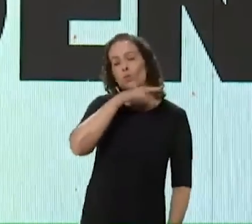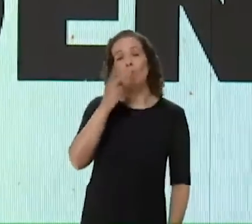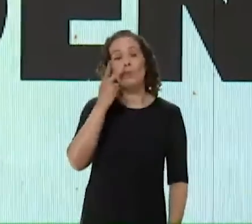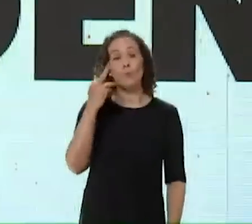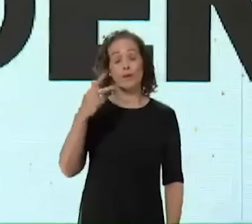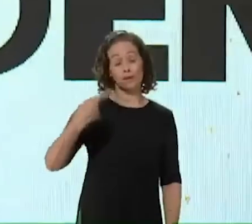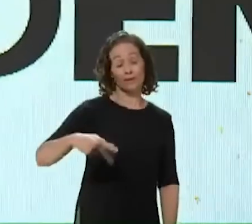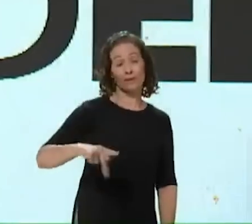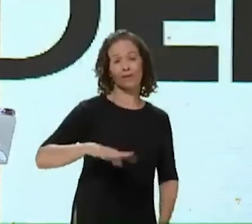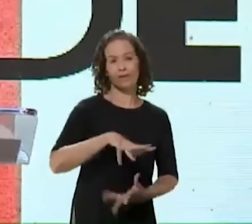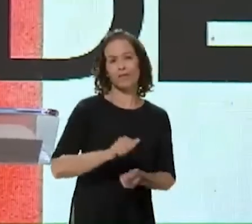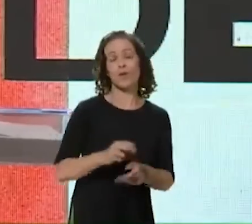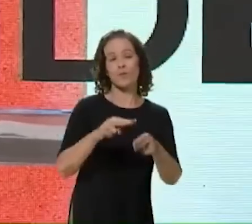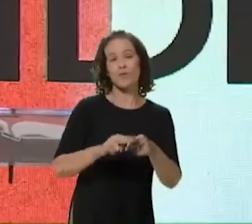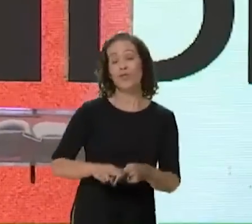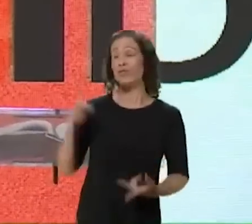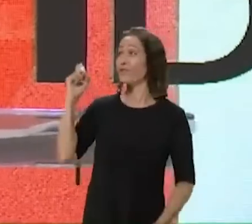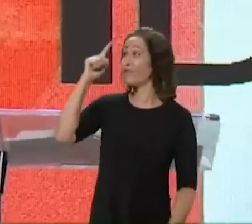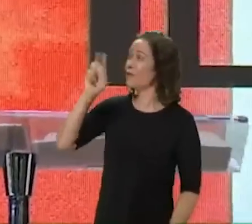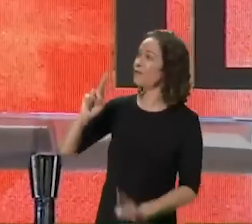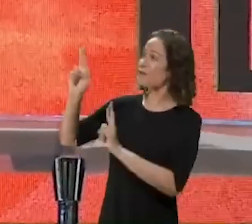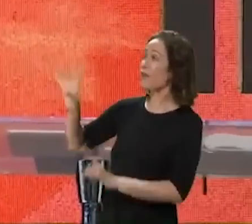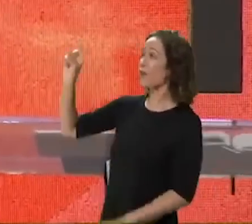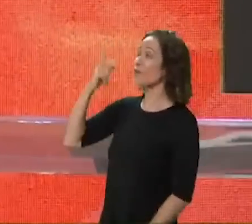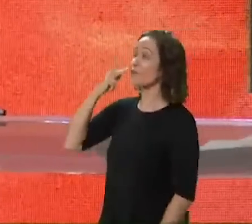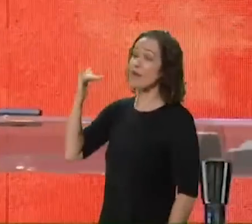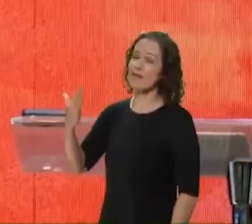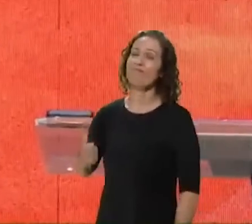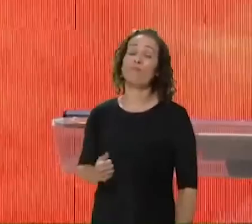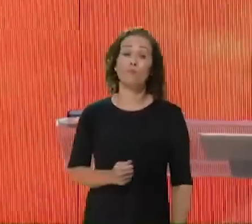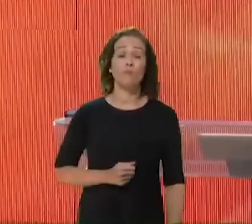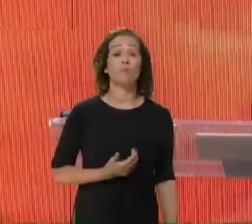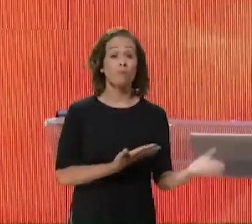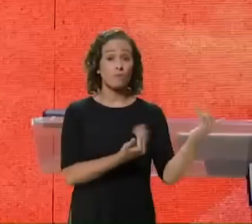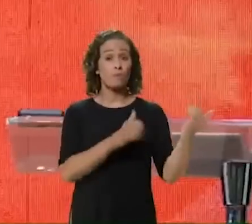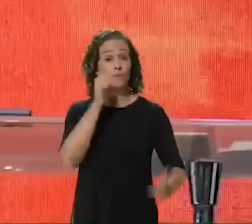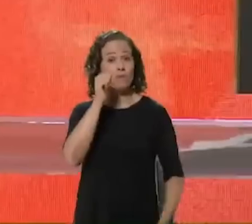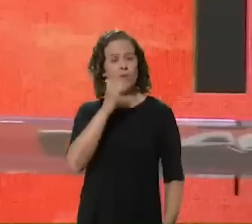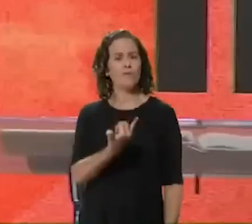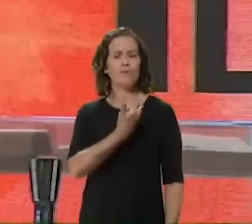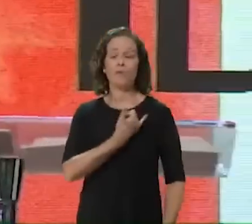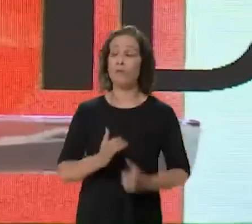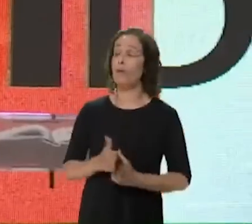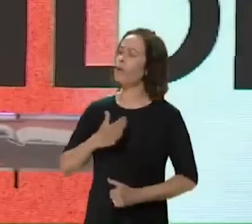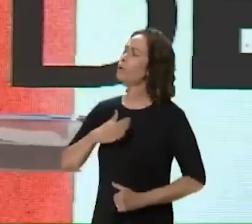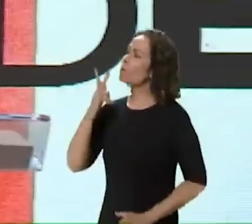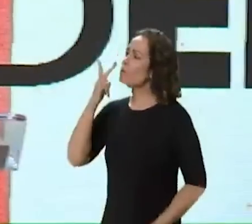de se relacionar com Deus como pai. Uma jovem me disse: meu pai abusou de mim sexualmente,